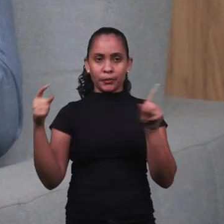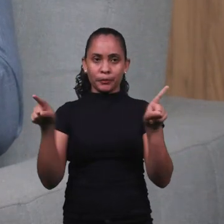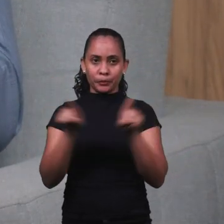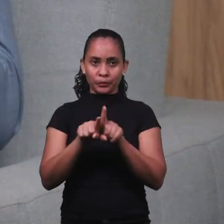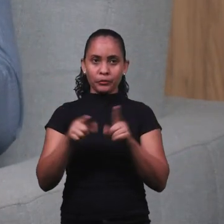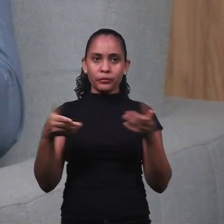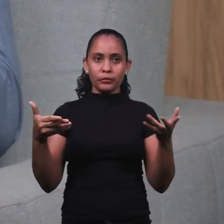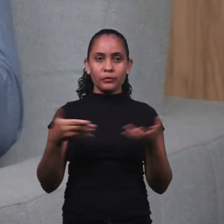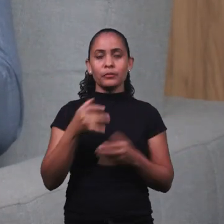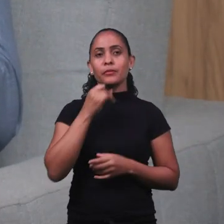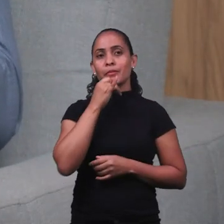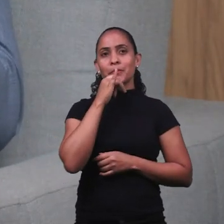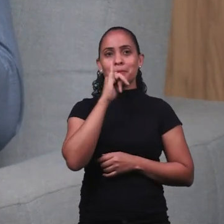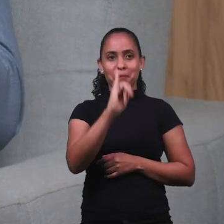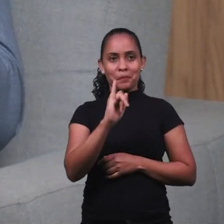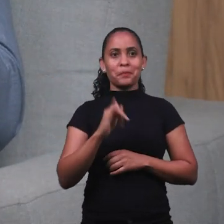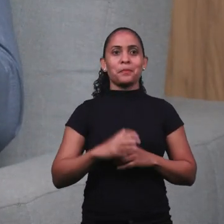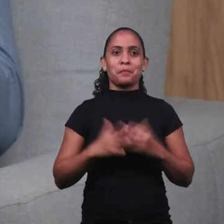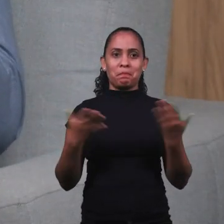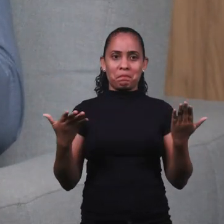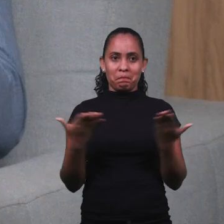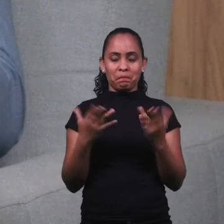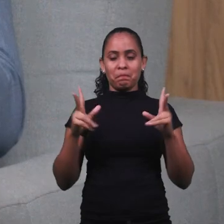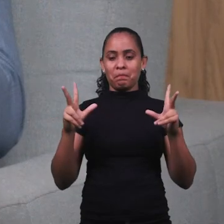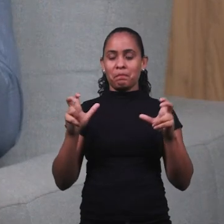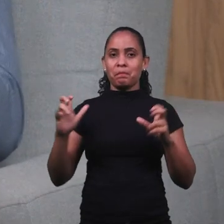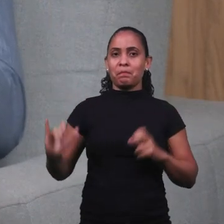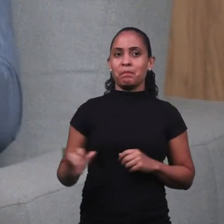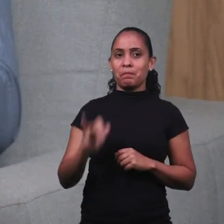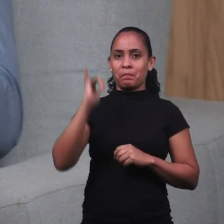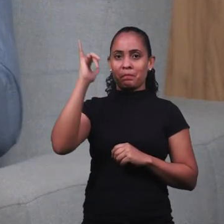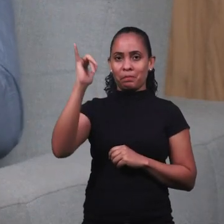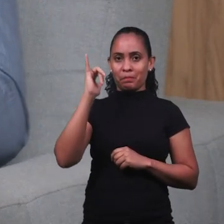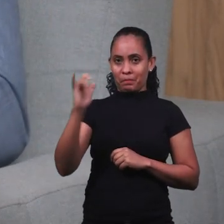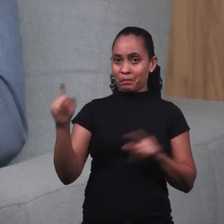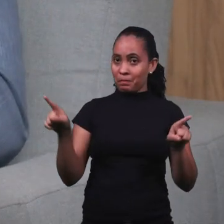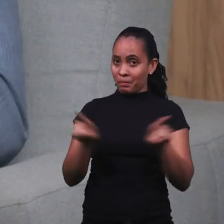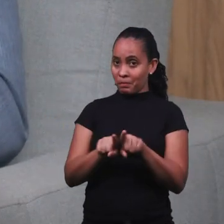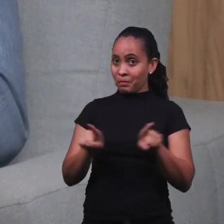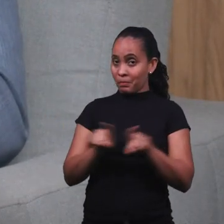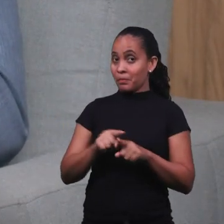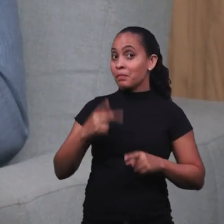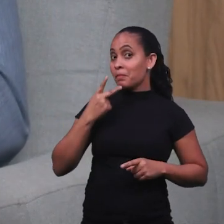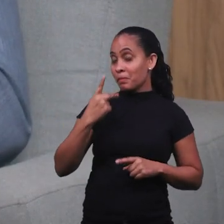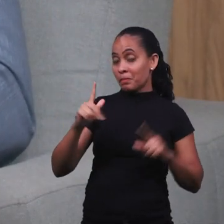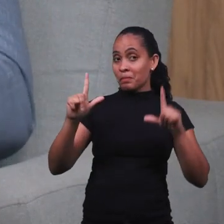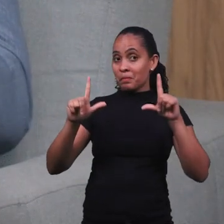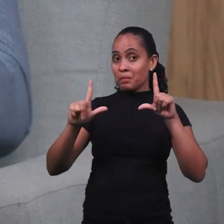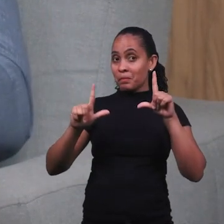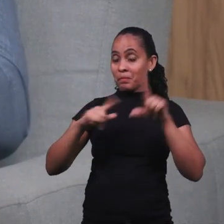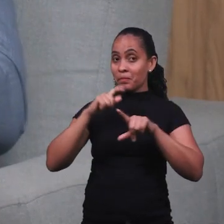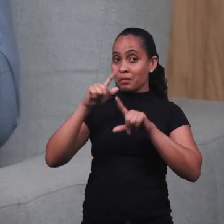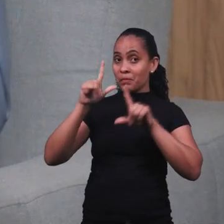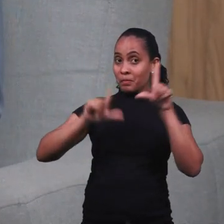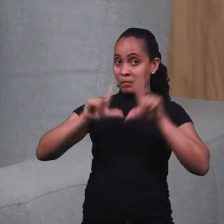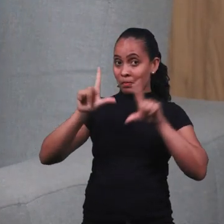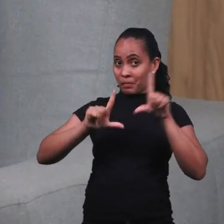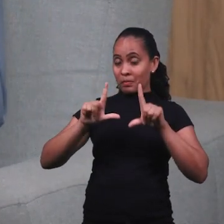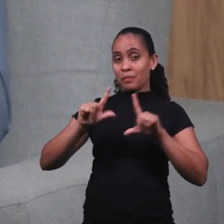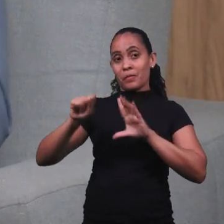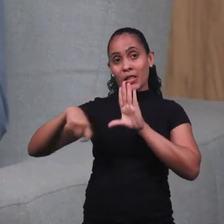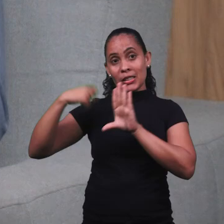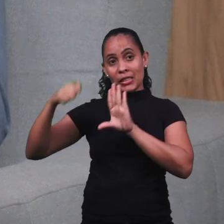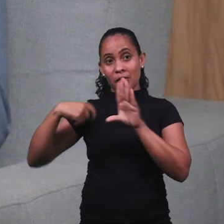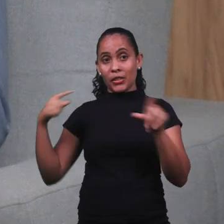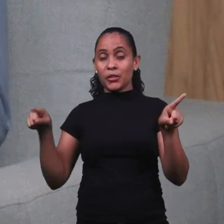aqui o comentário a respeito deste tema tão importante. E para fazer o comentário desses vídeos e também de tudo aquilo que nós